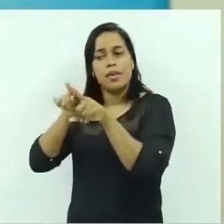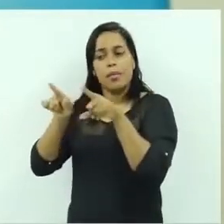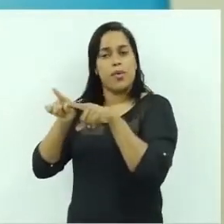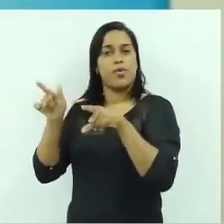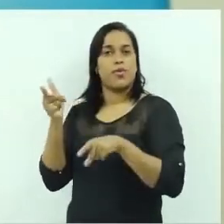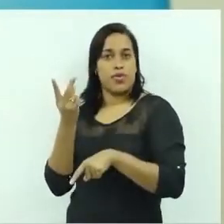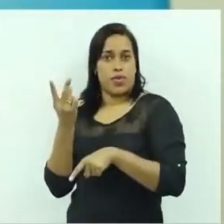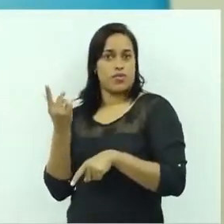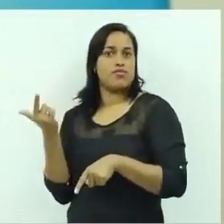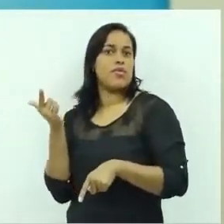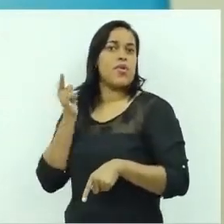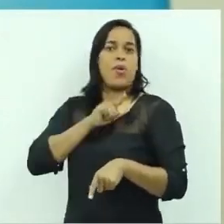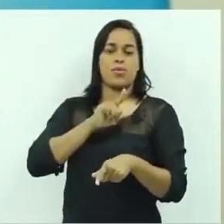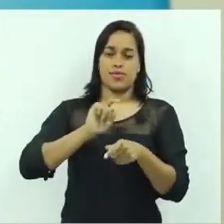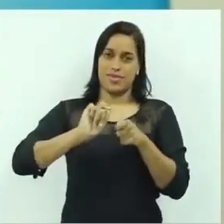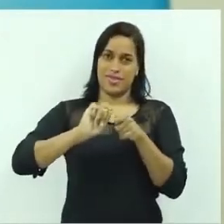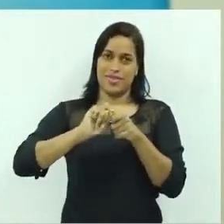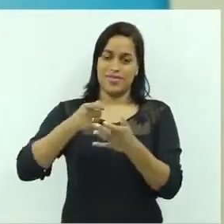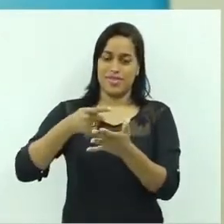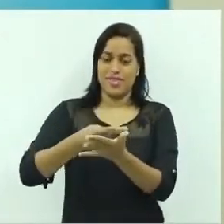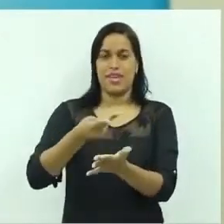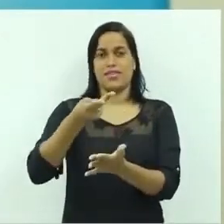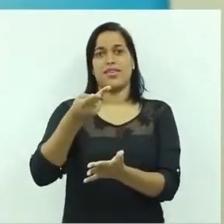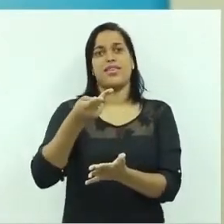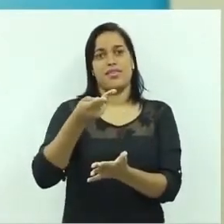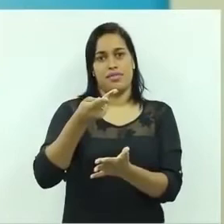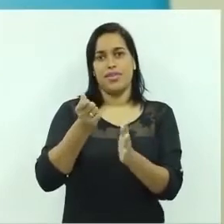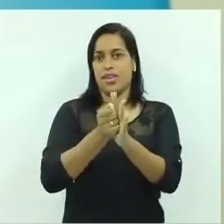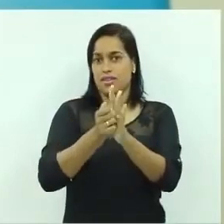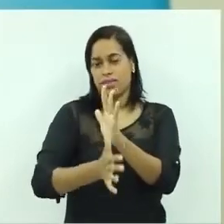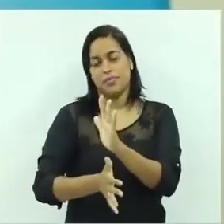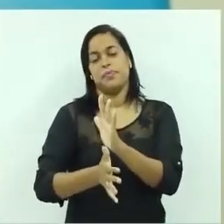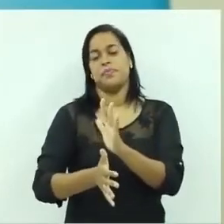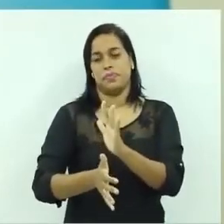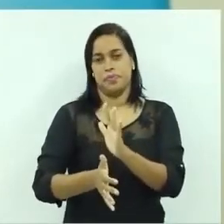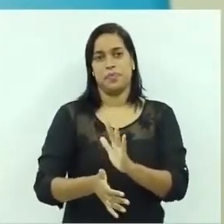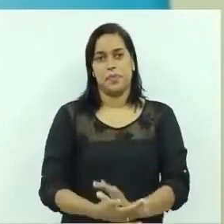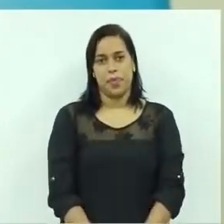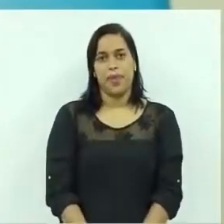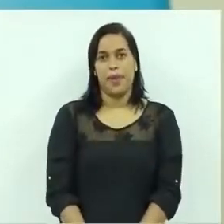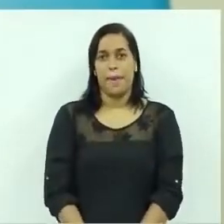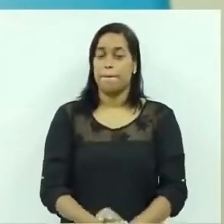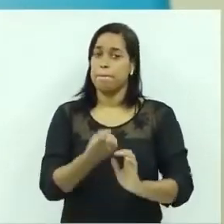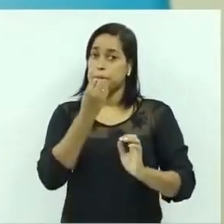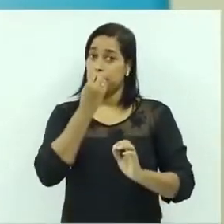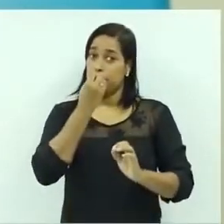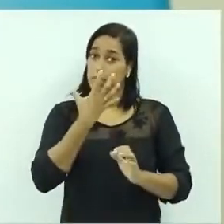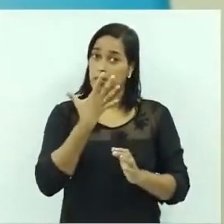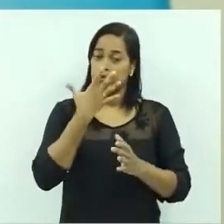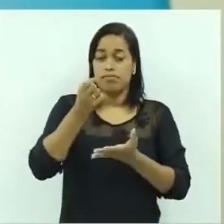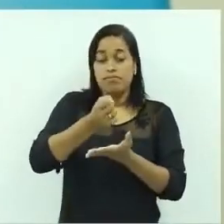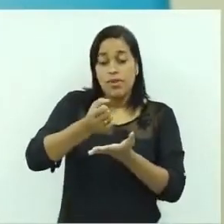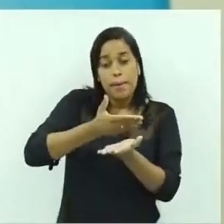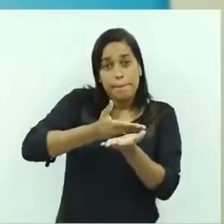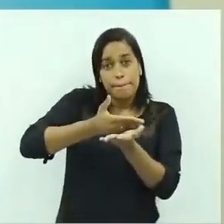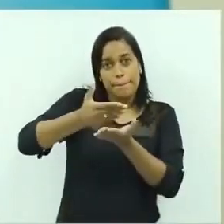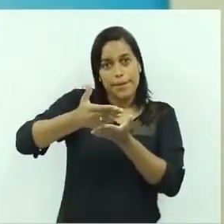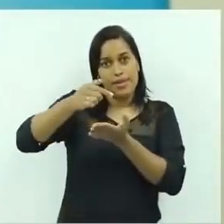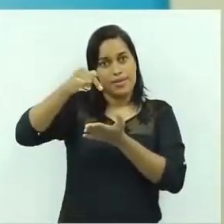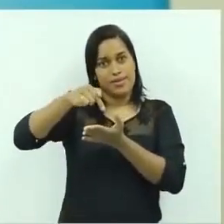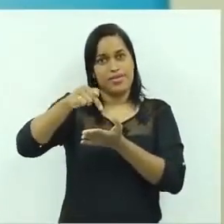conseguir realizar essa criação. Então isso é básico, é a partir daí